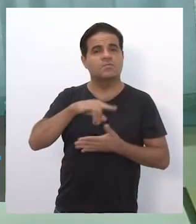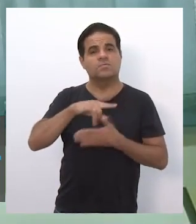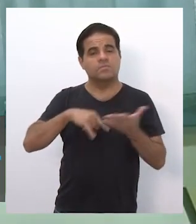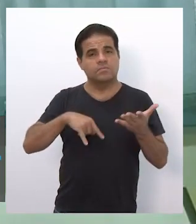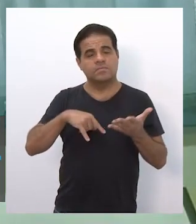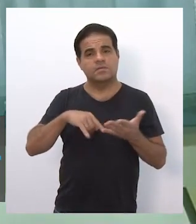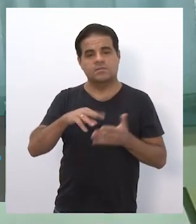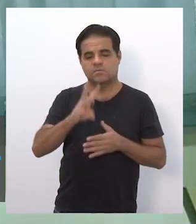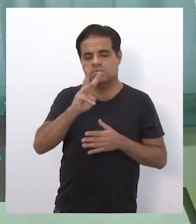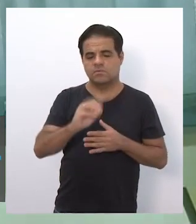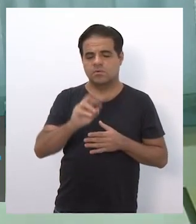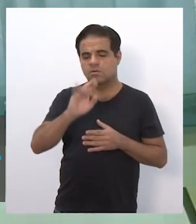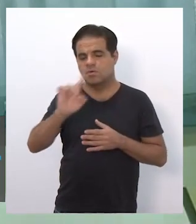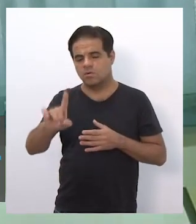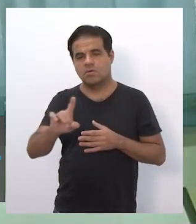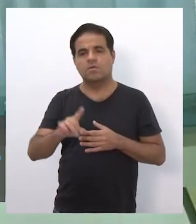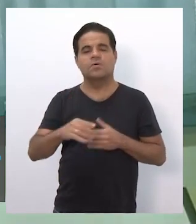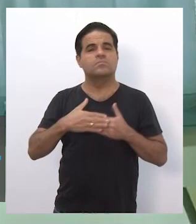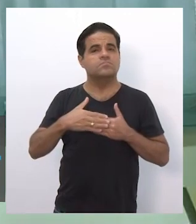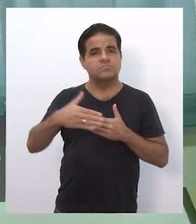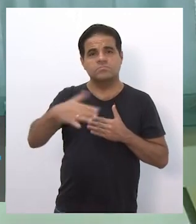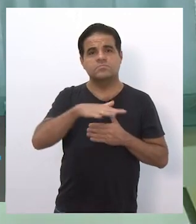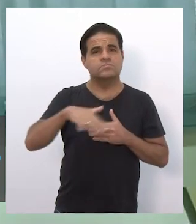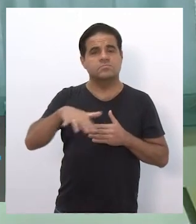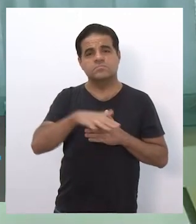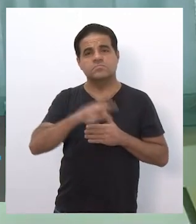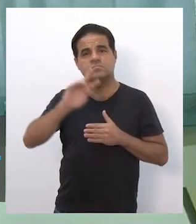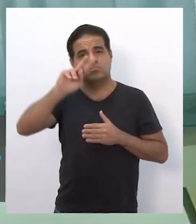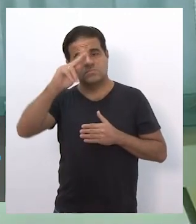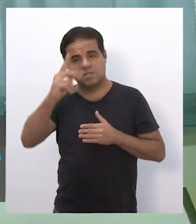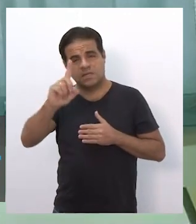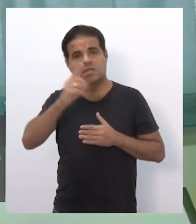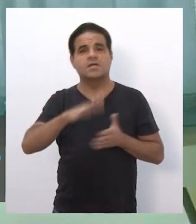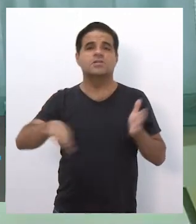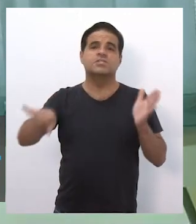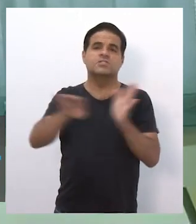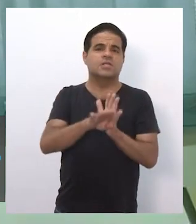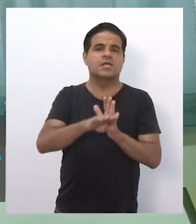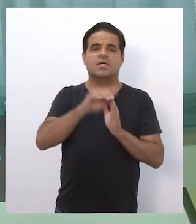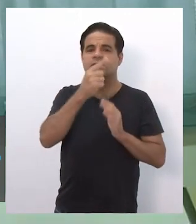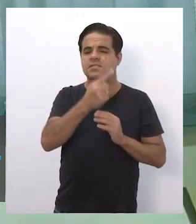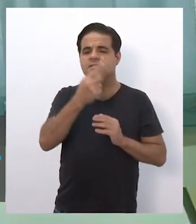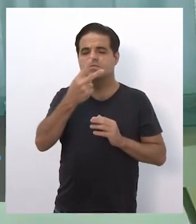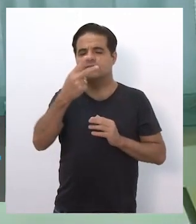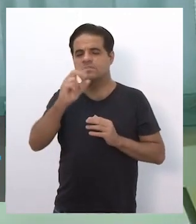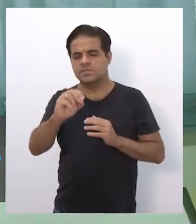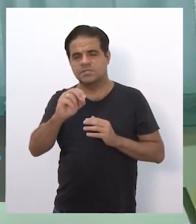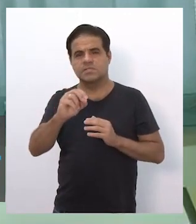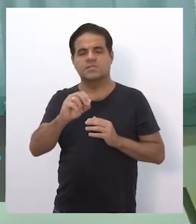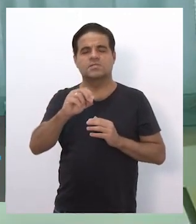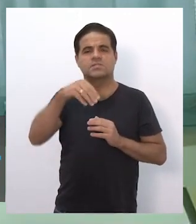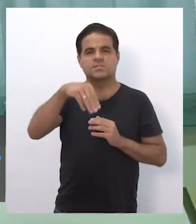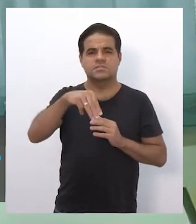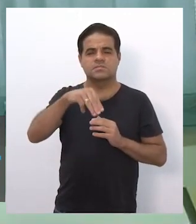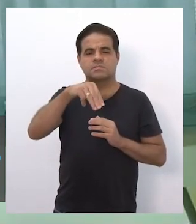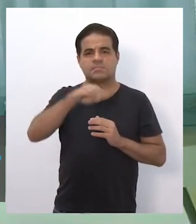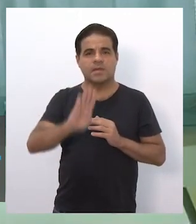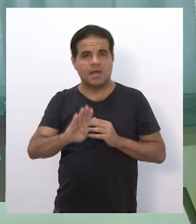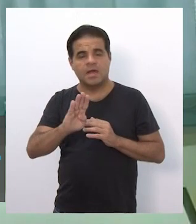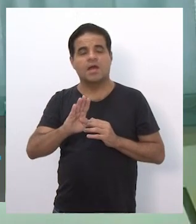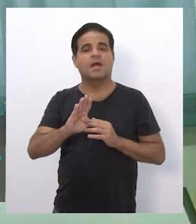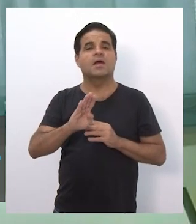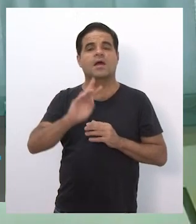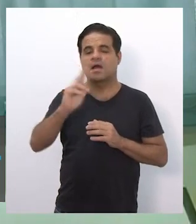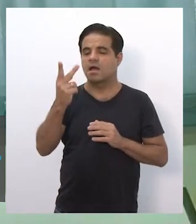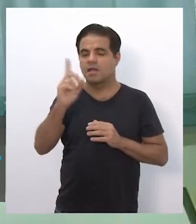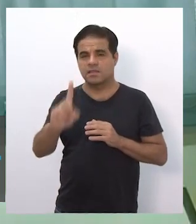né? De média geral, para um HD, ele chega a ter cerca de 120 megas por segundo, um HD. No